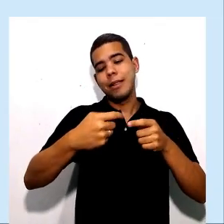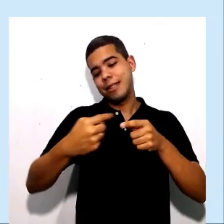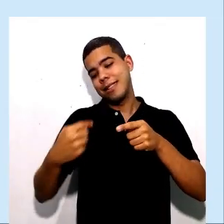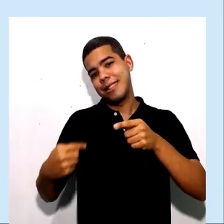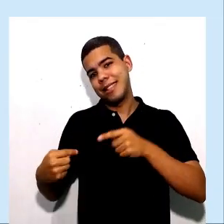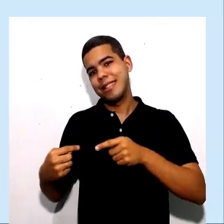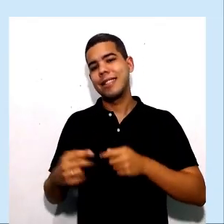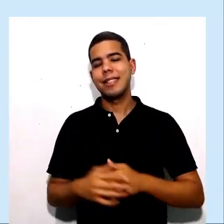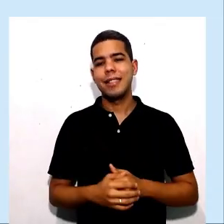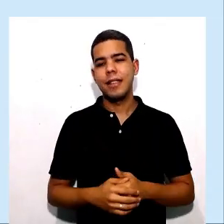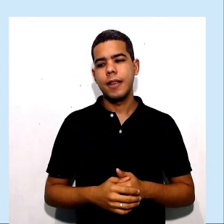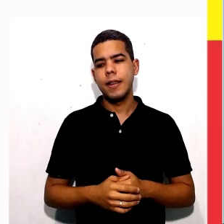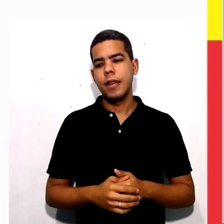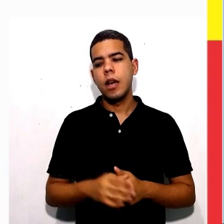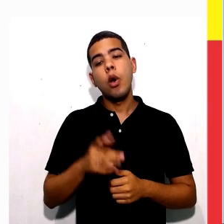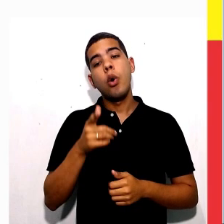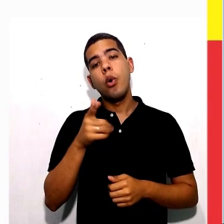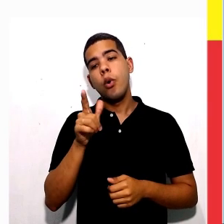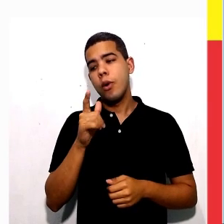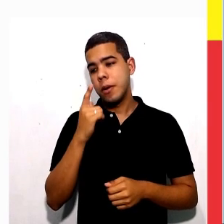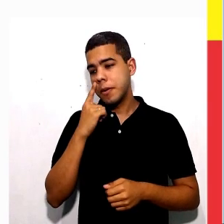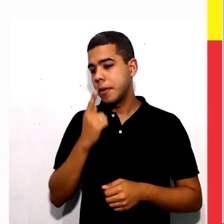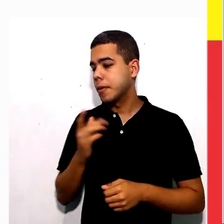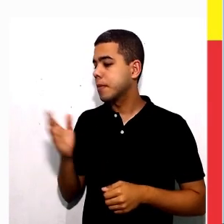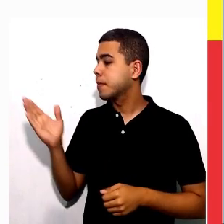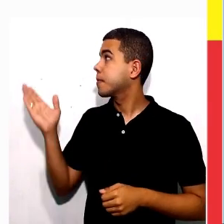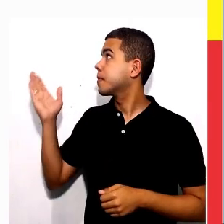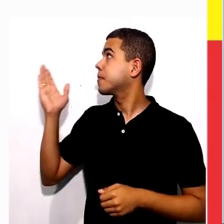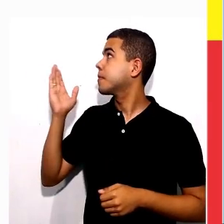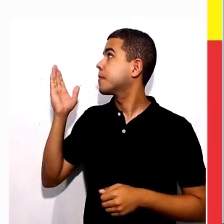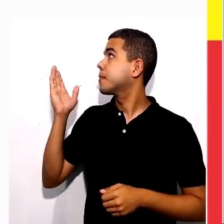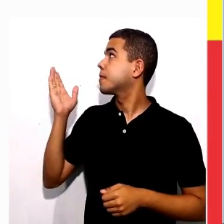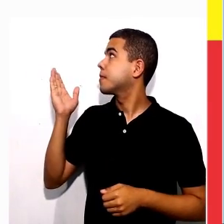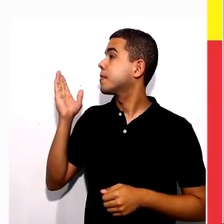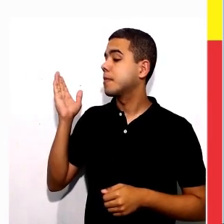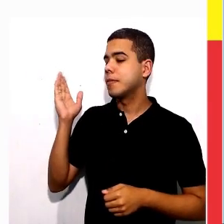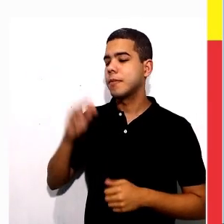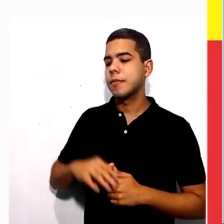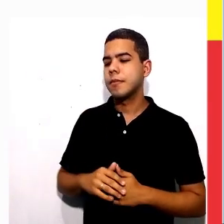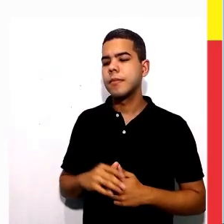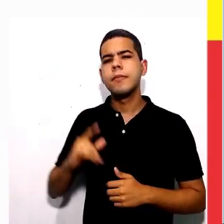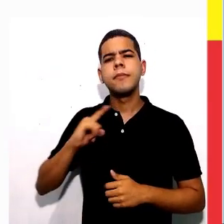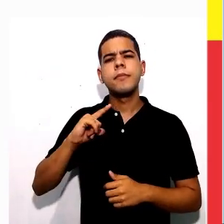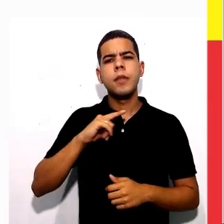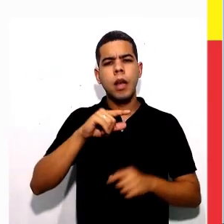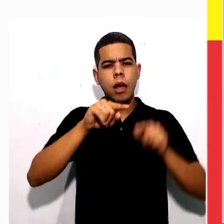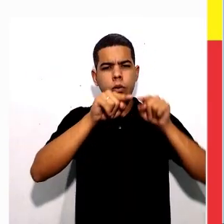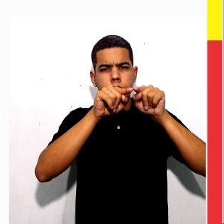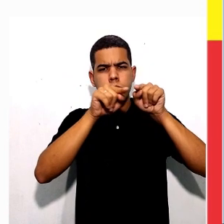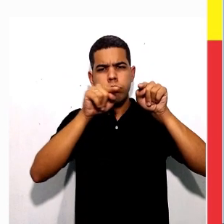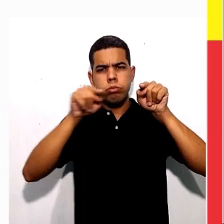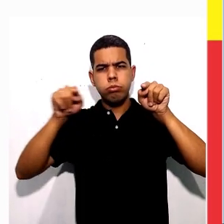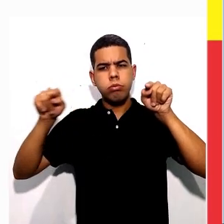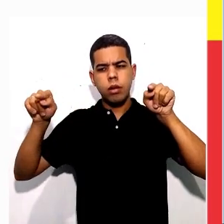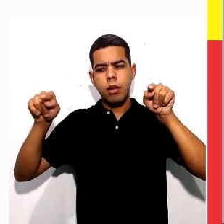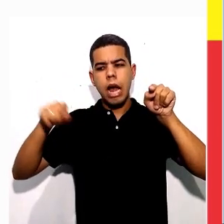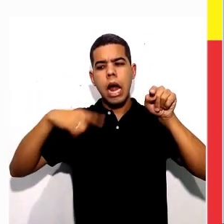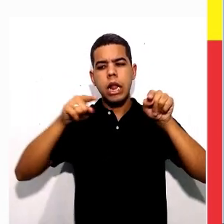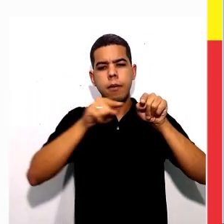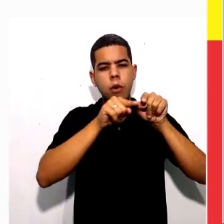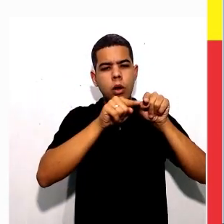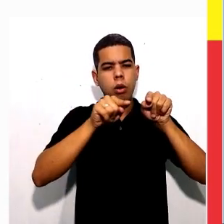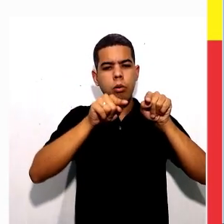vamos ver esta curva aí. Veja que começa com uma linha, né? Depois eu vou